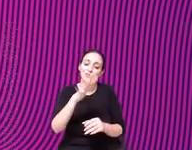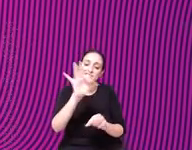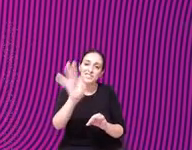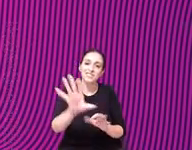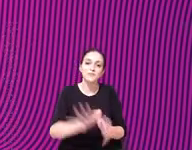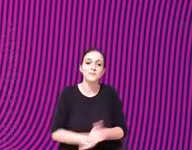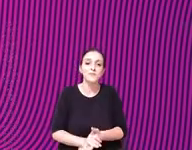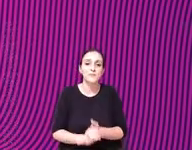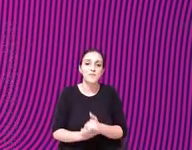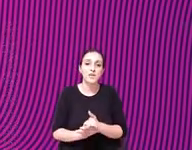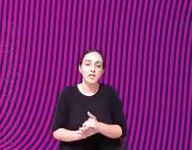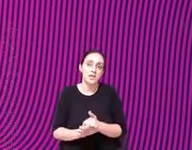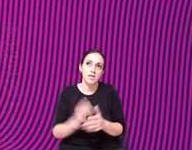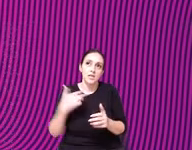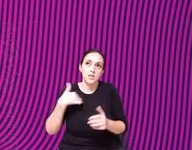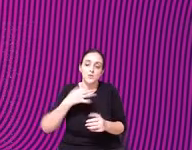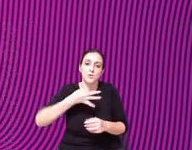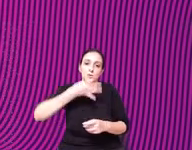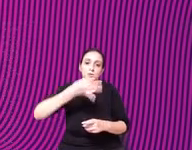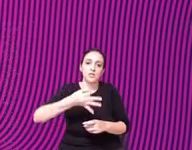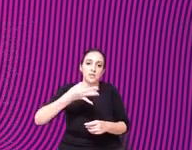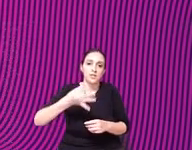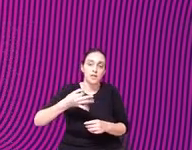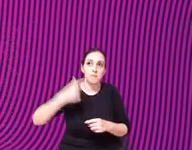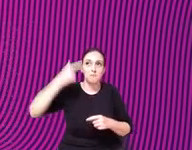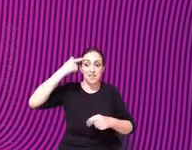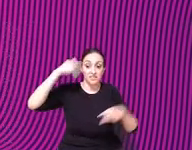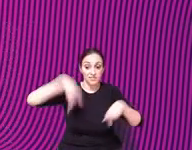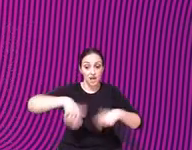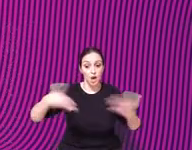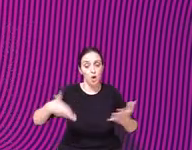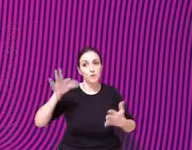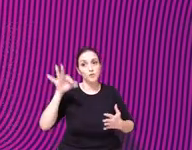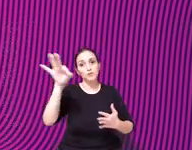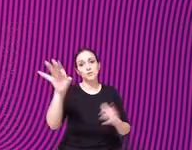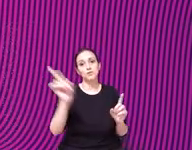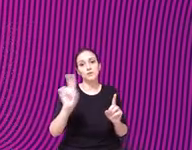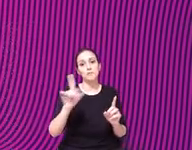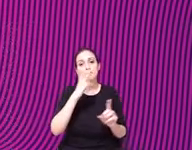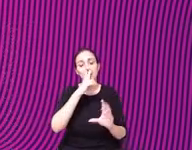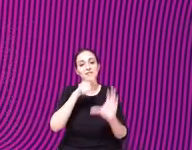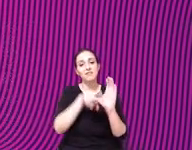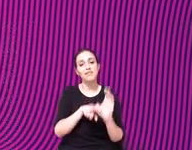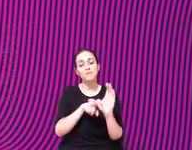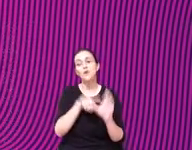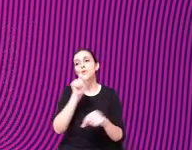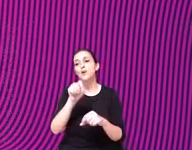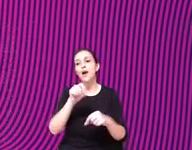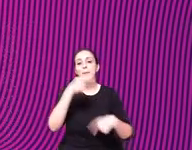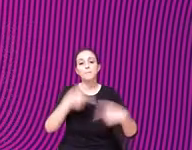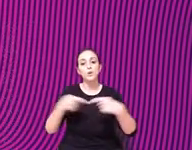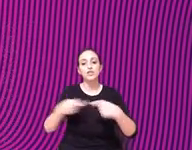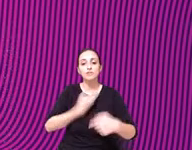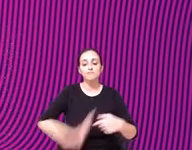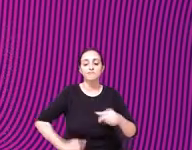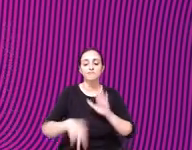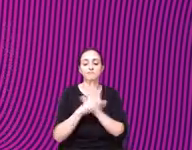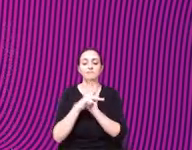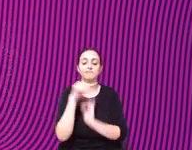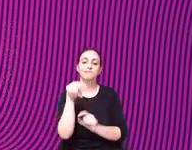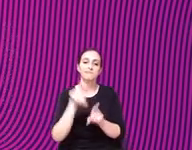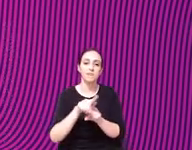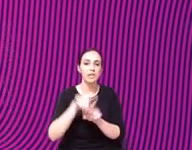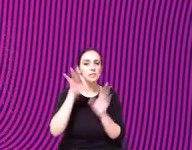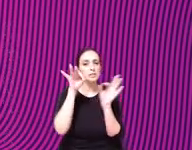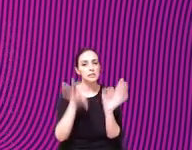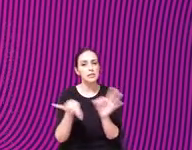visão mais presente, né, menos futurista, algo que talvez dependa exclusivamente de políticas públicas, né, adequadas